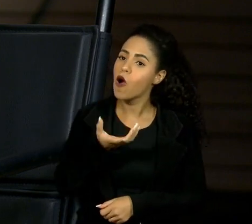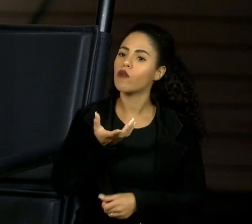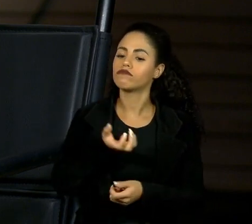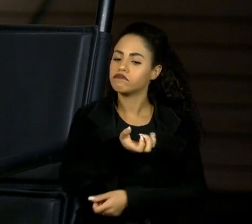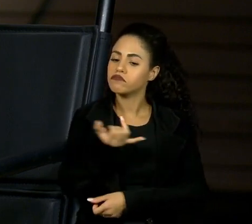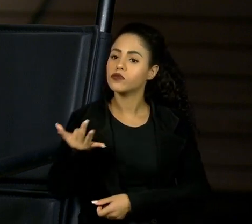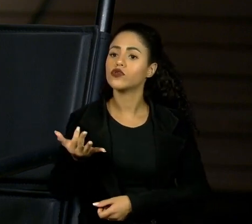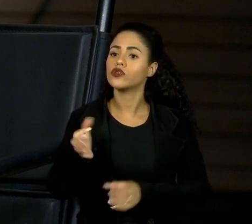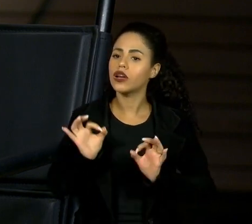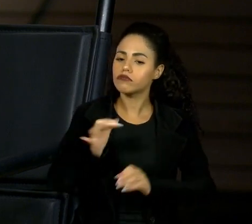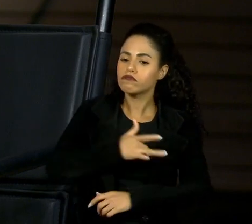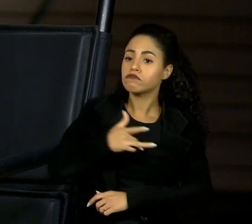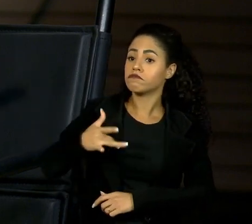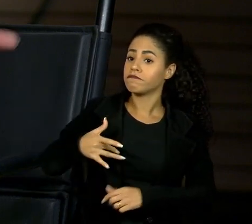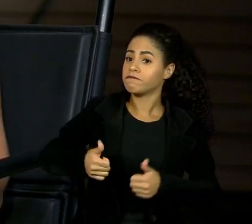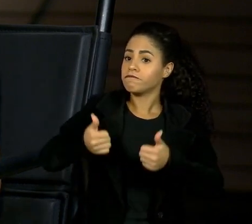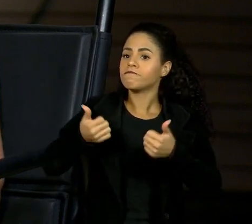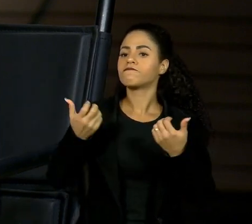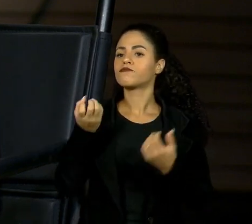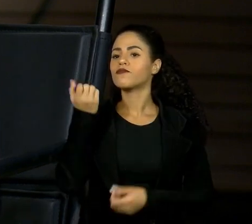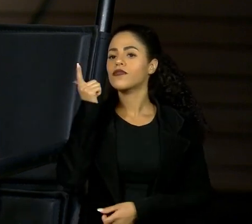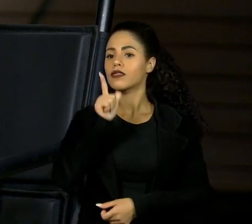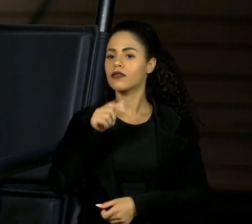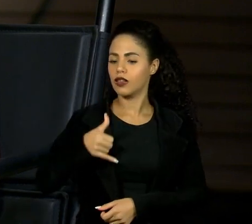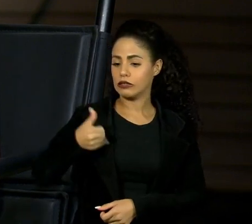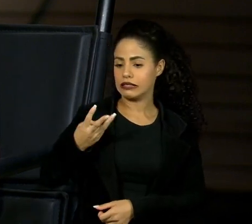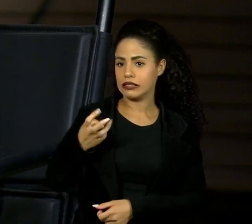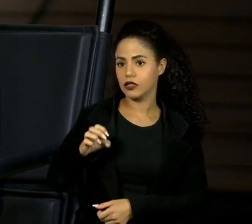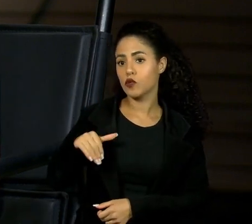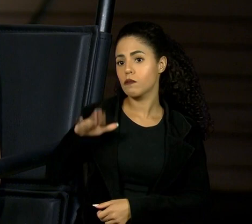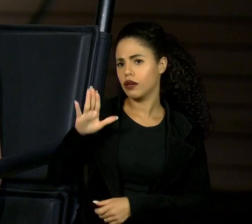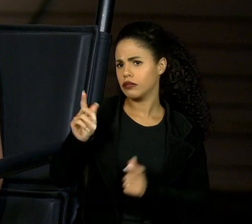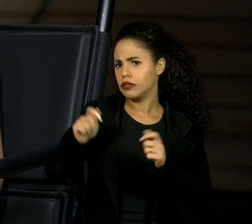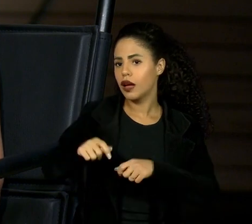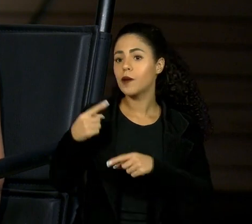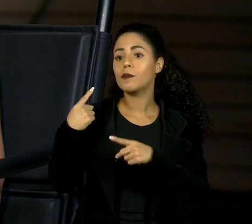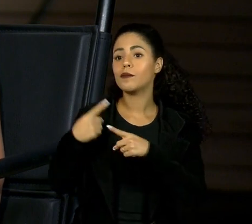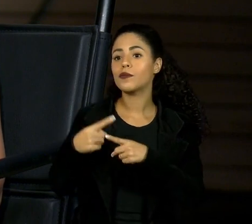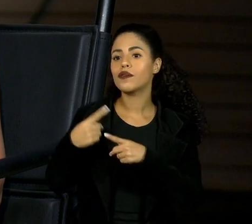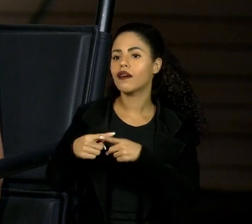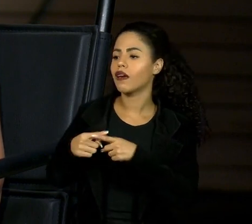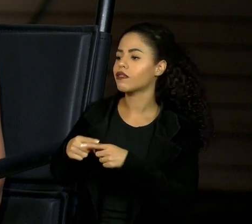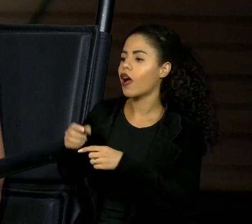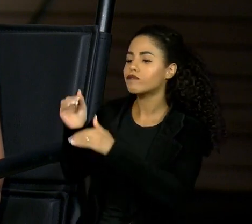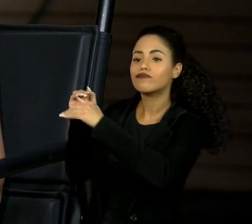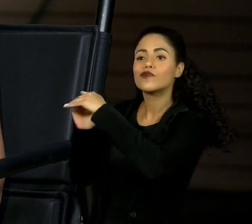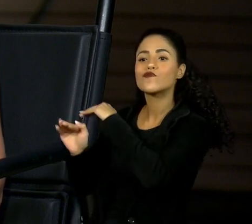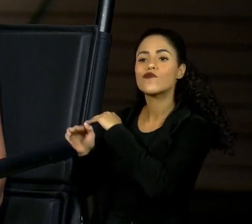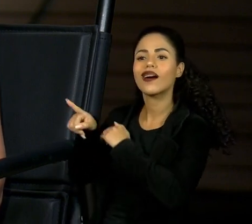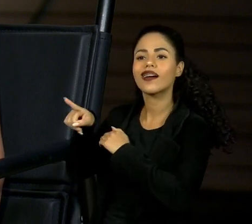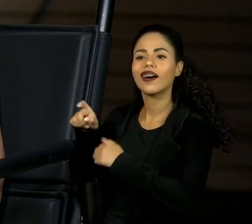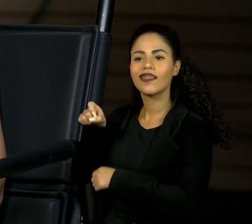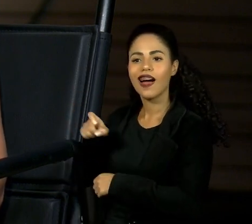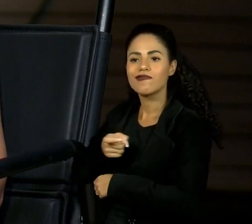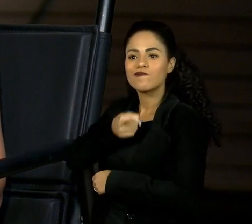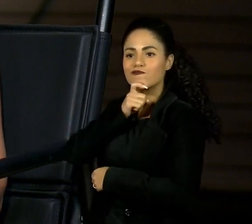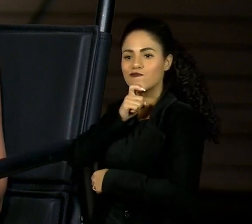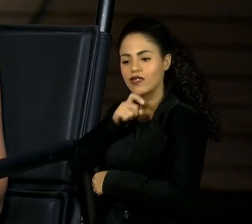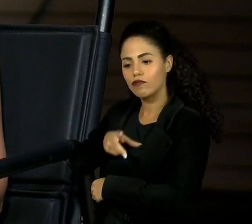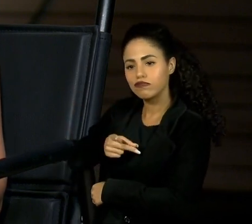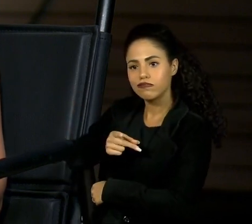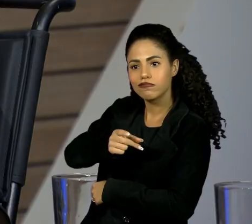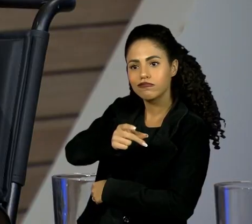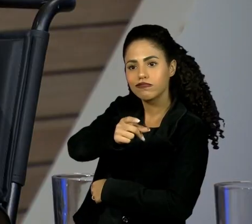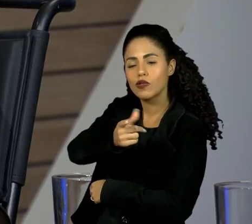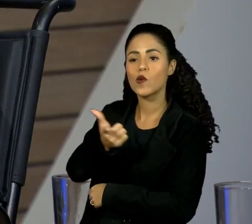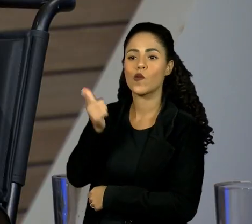quando ela tem, quando ela tem menos do que 35 anos. Porque daí a perspectiva futura no descongelamento de óvulo, chance de